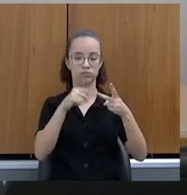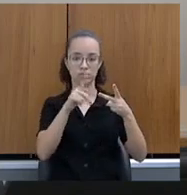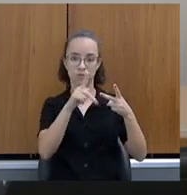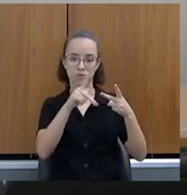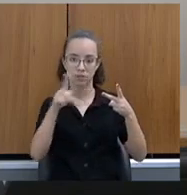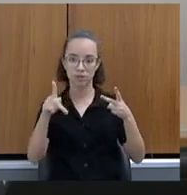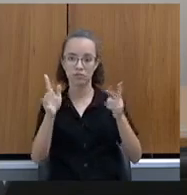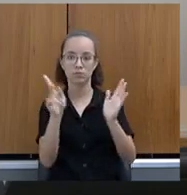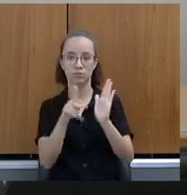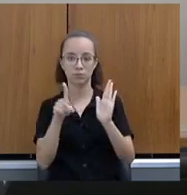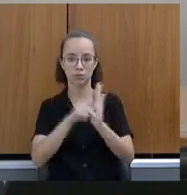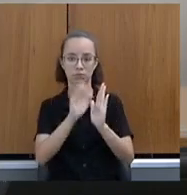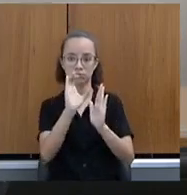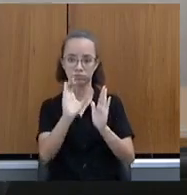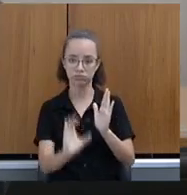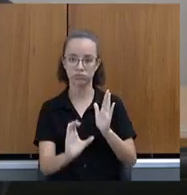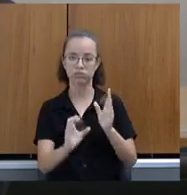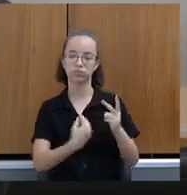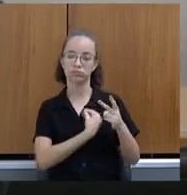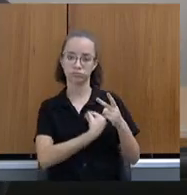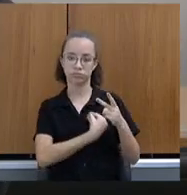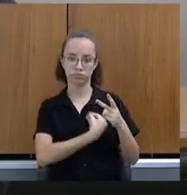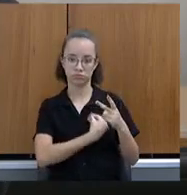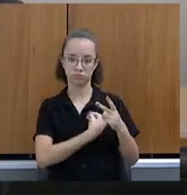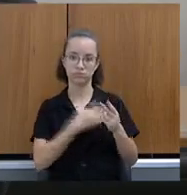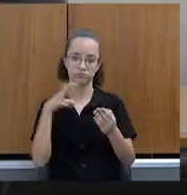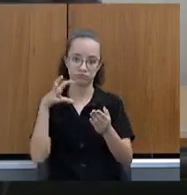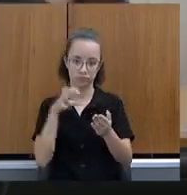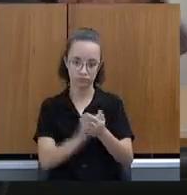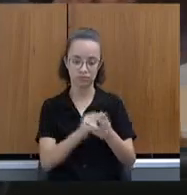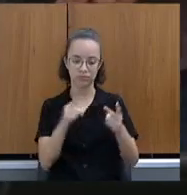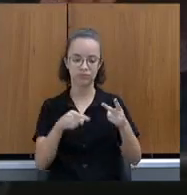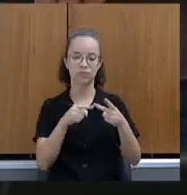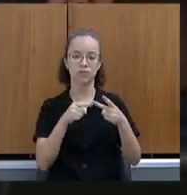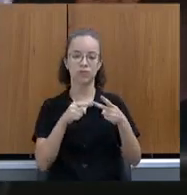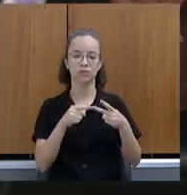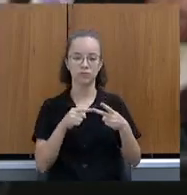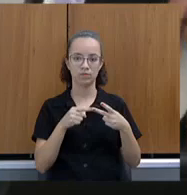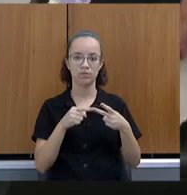das comissões participantes da ordem de inscrição